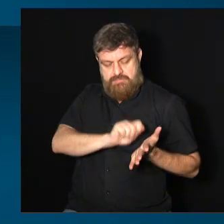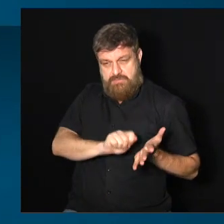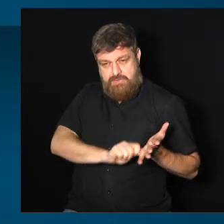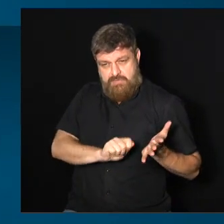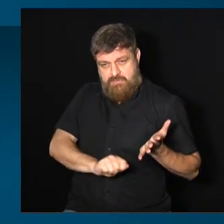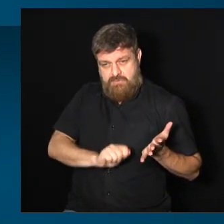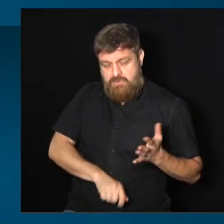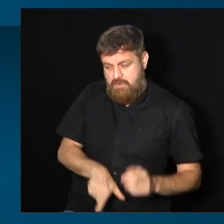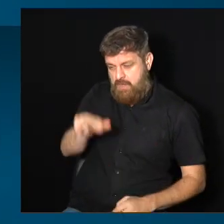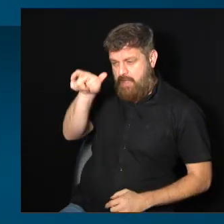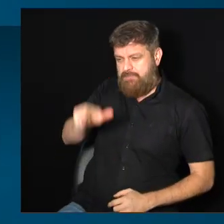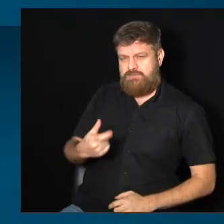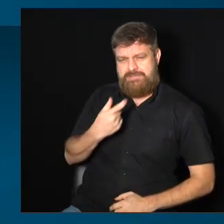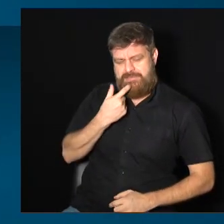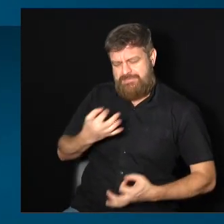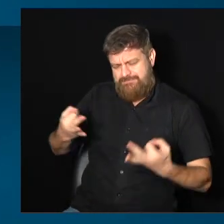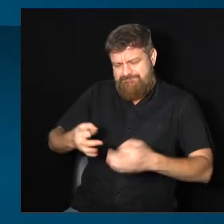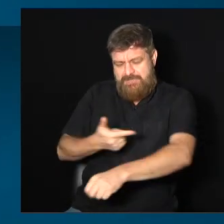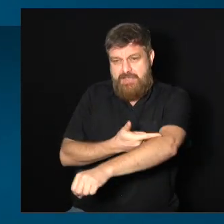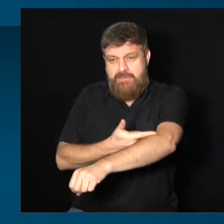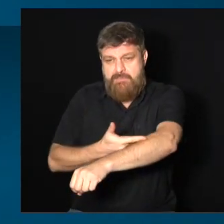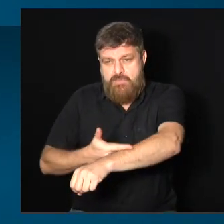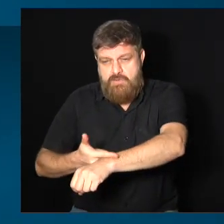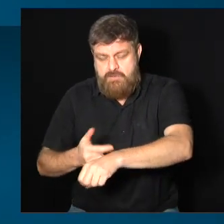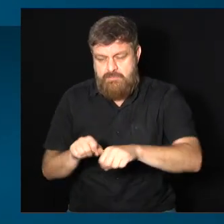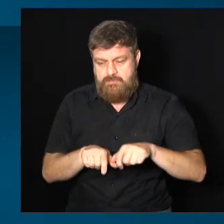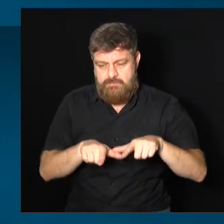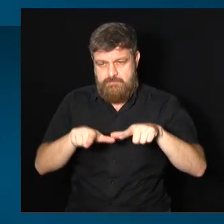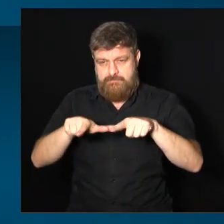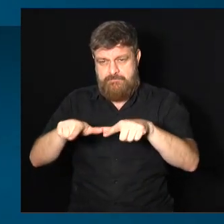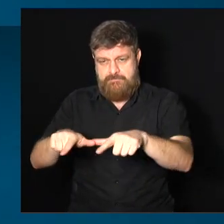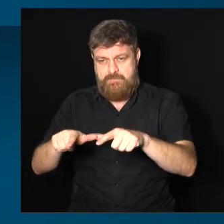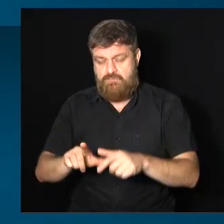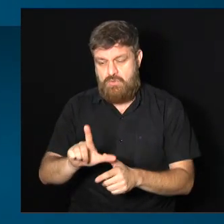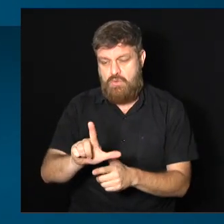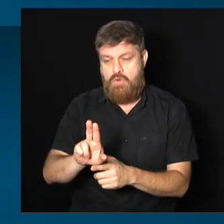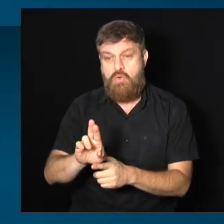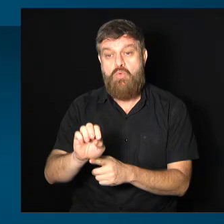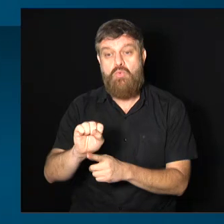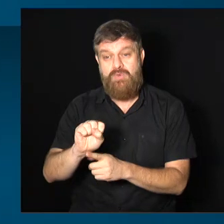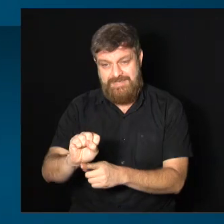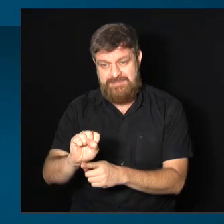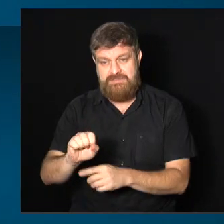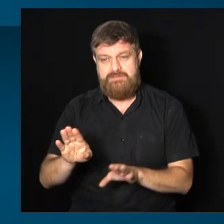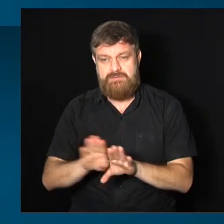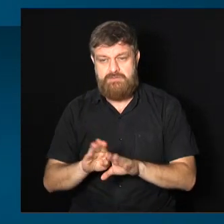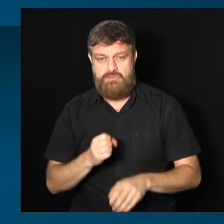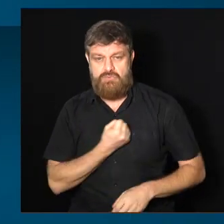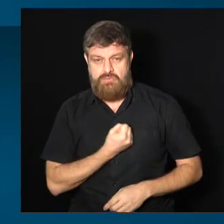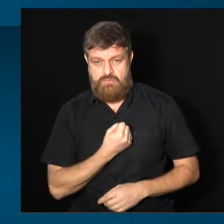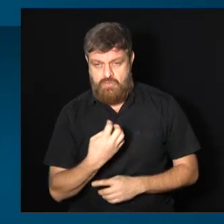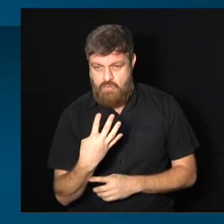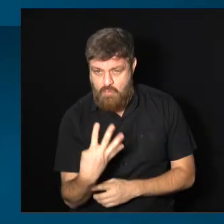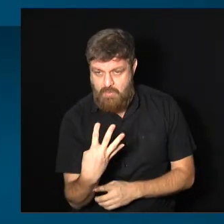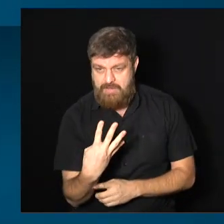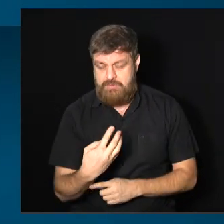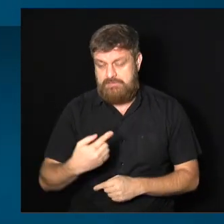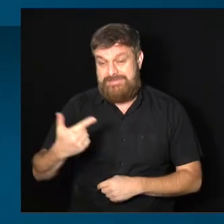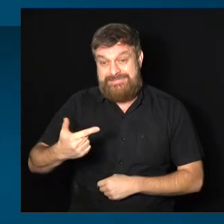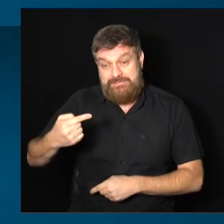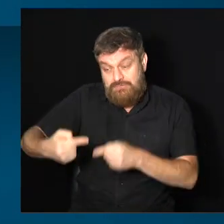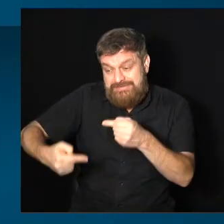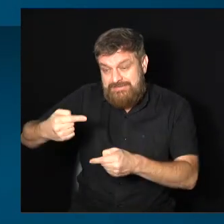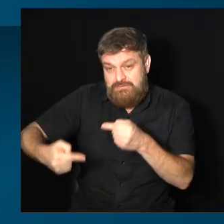o título de cidadão campineiro a Luiz Cláudio de Matos Basto. Item 4, segunda discussão, é o projeto de